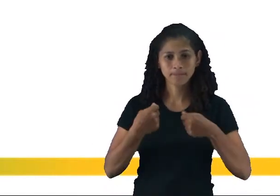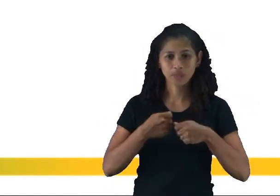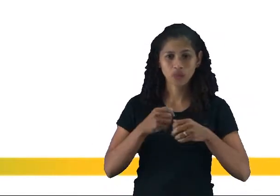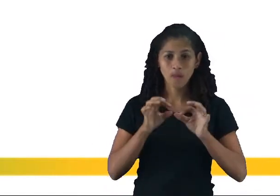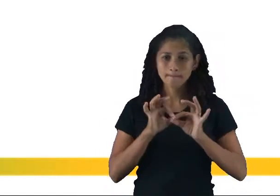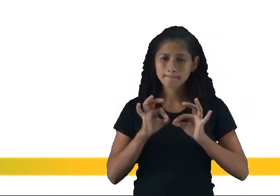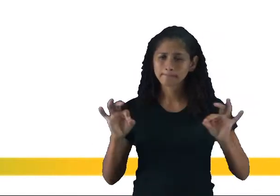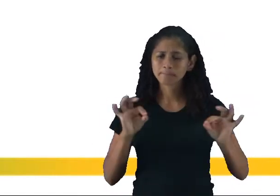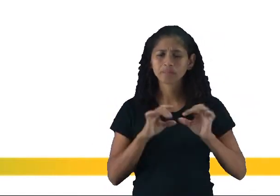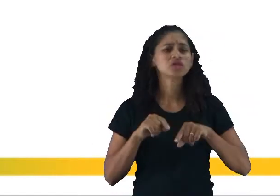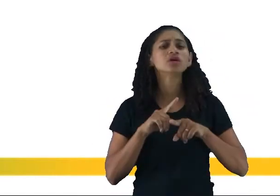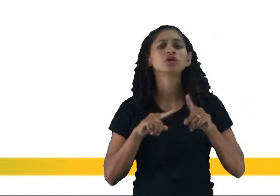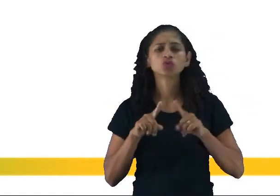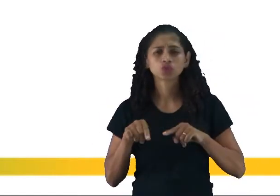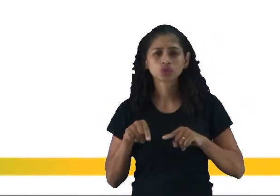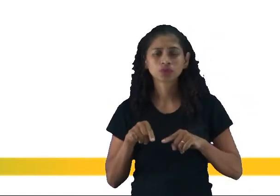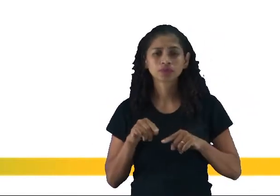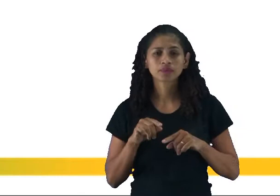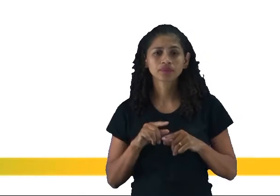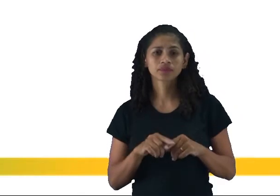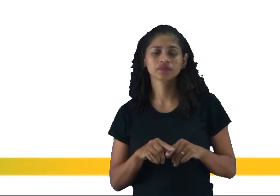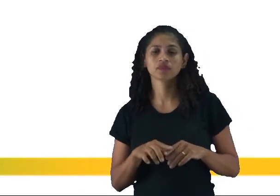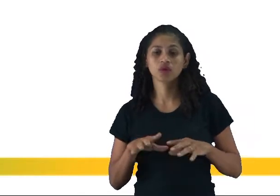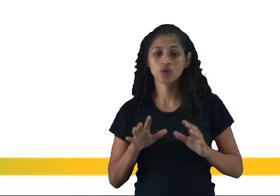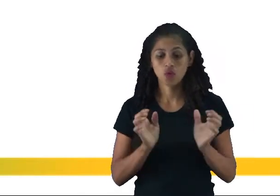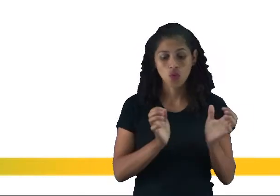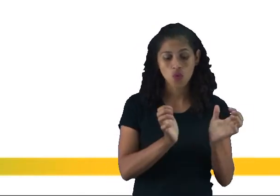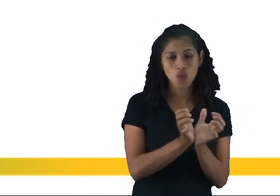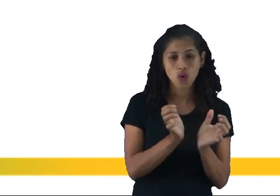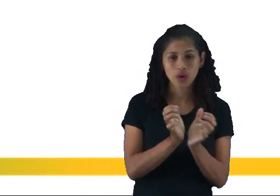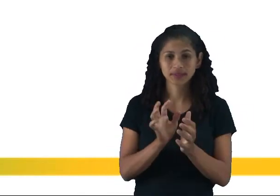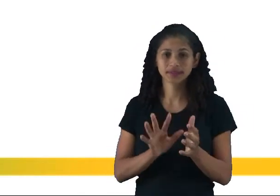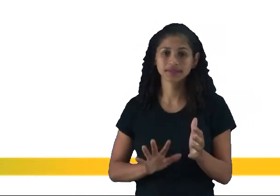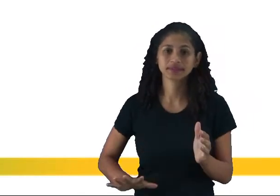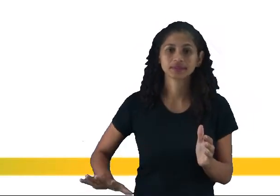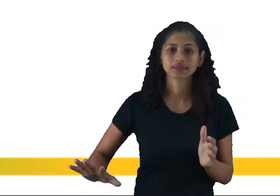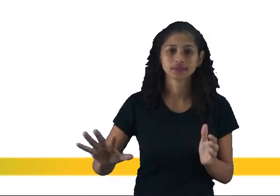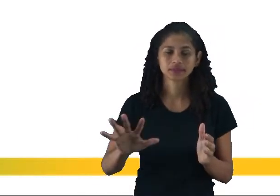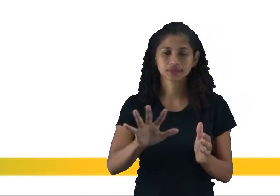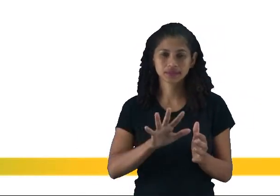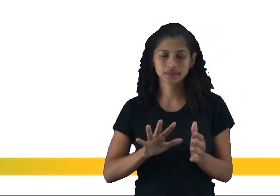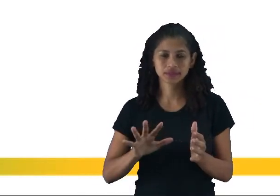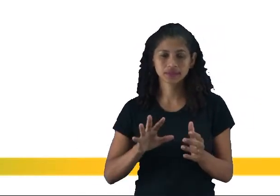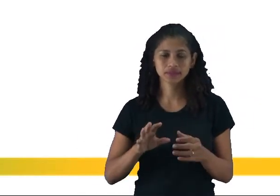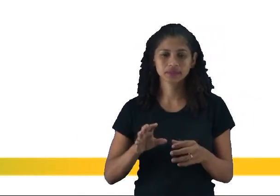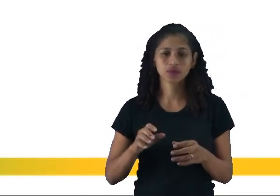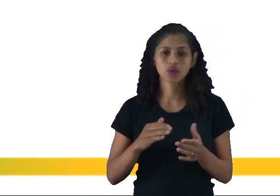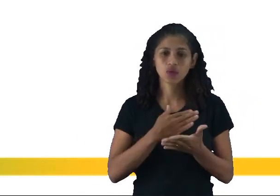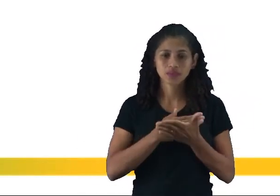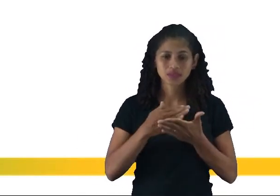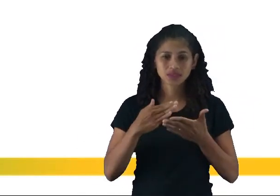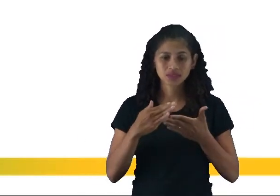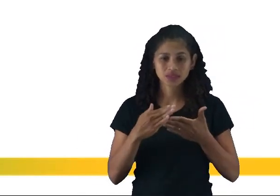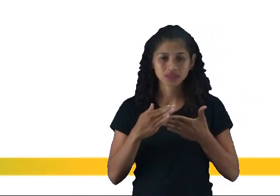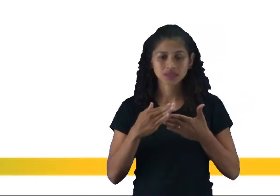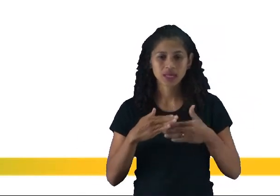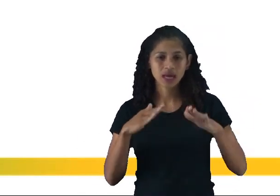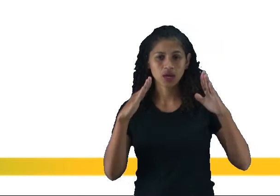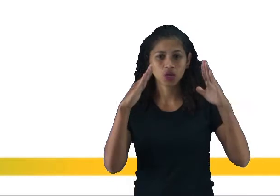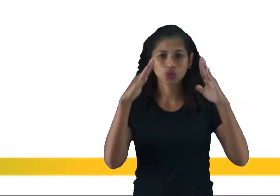só, ao se organizar em sociedade, os seres humanos passaram a construir suas moradias,